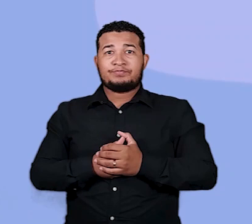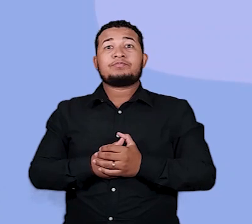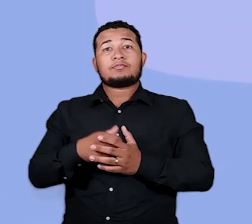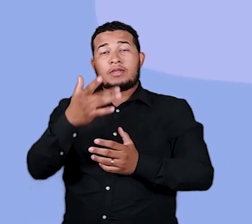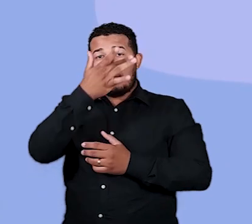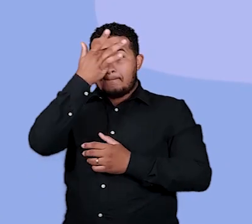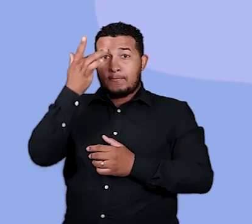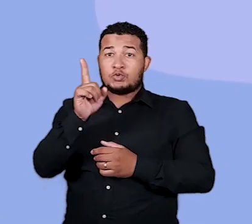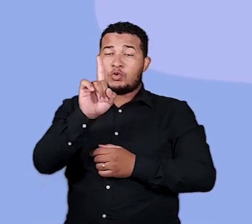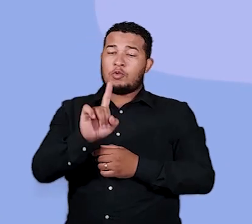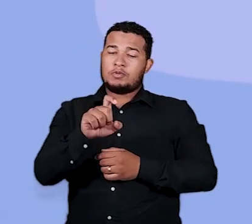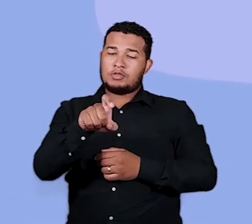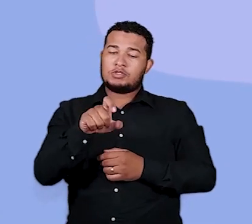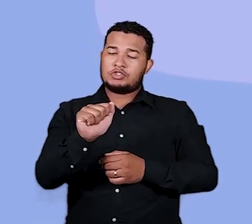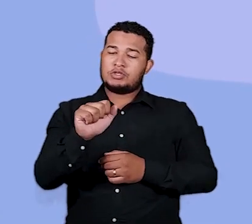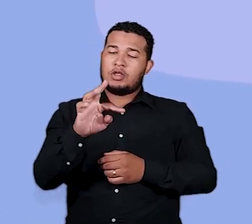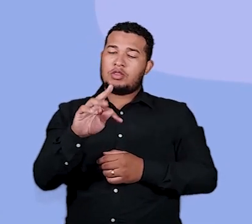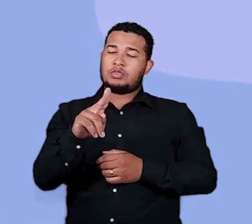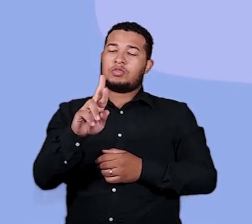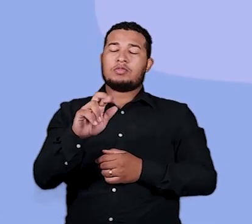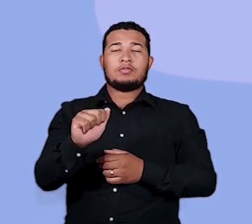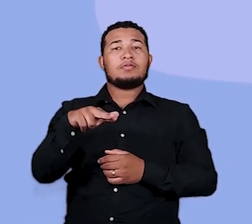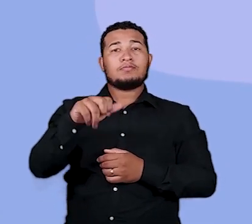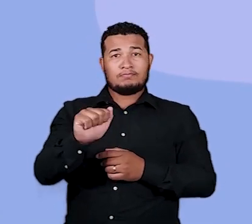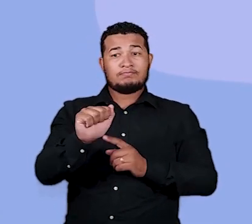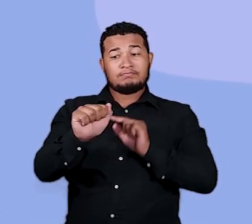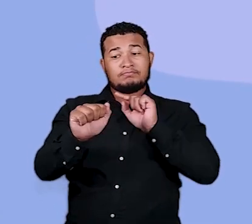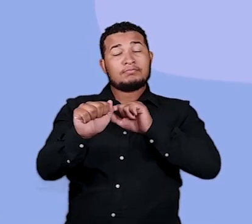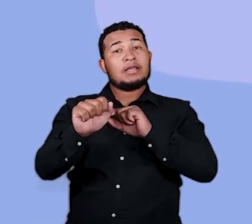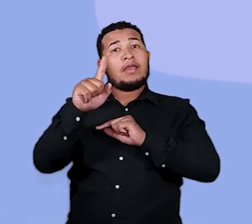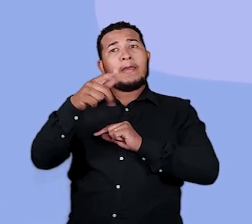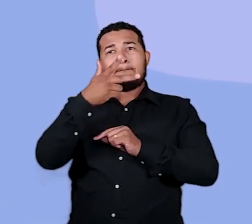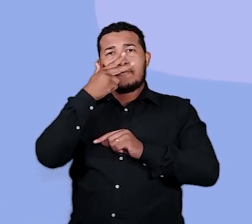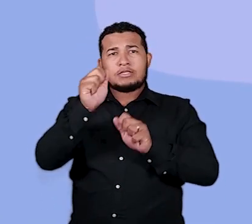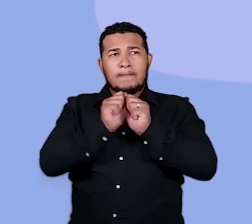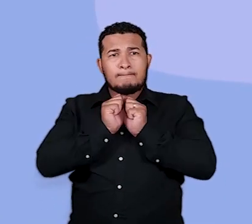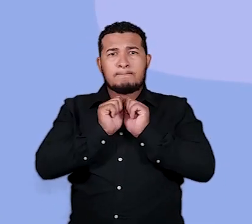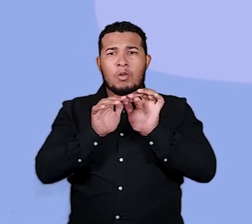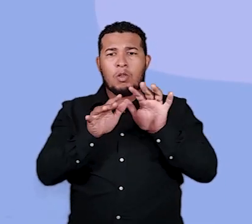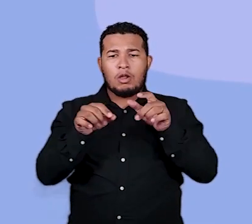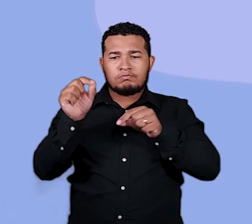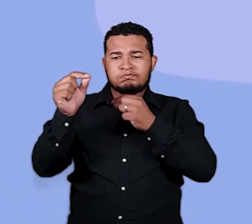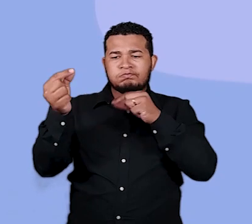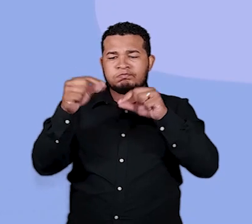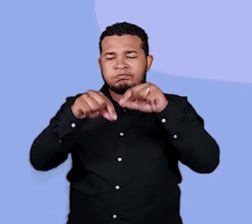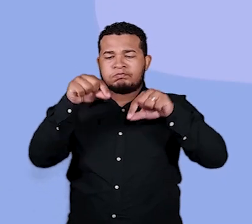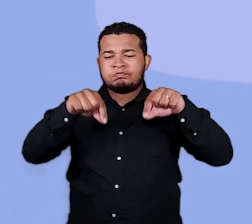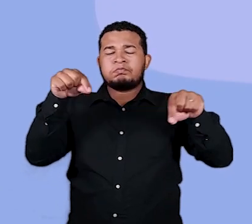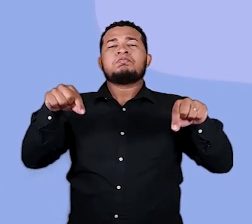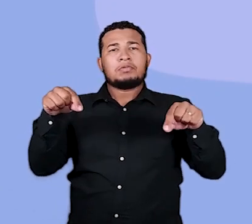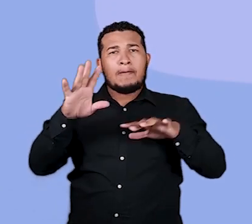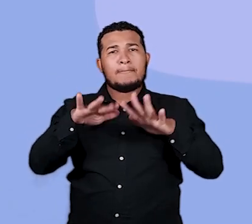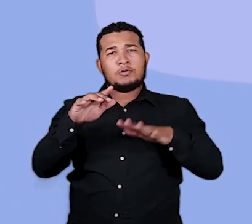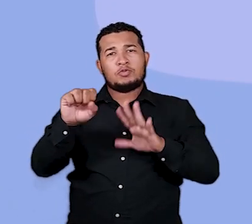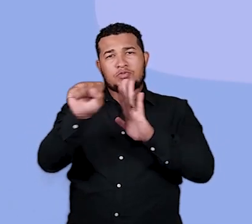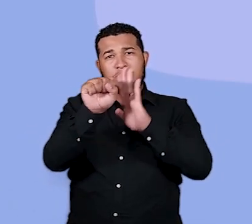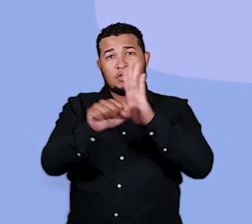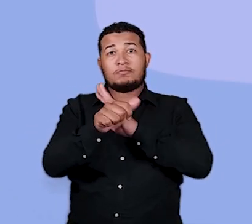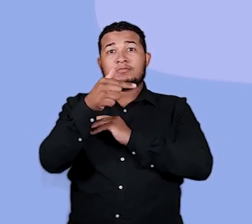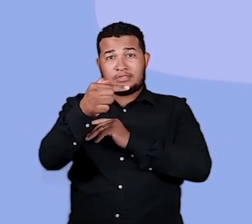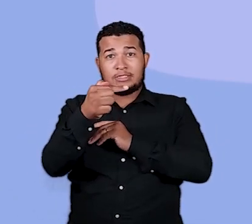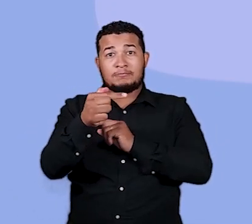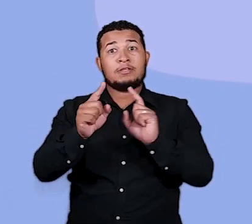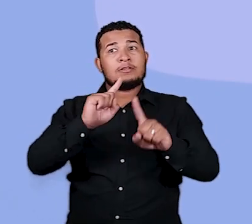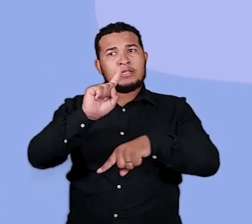o antecessor denominado chaturanga. Posteriormente, o chaturanga difundiu-se na Pérsia durante o século